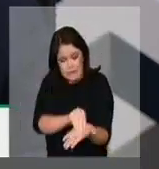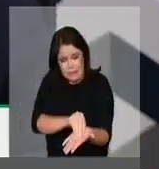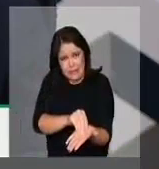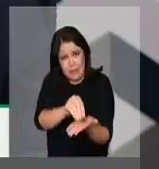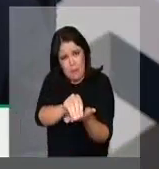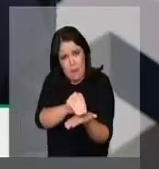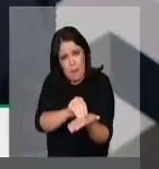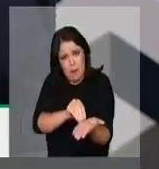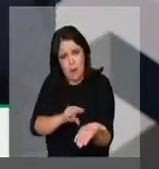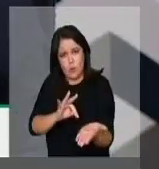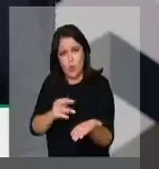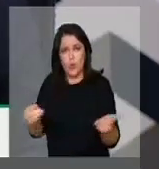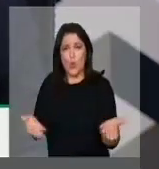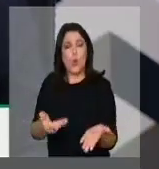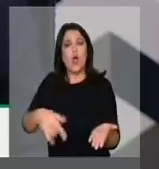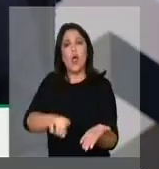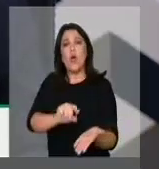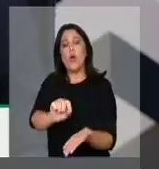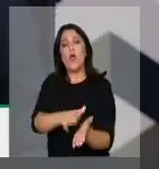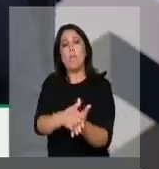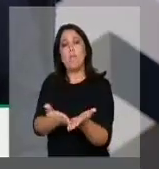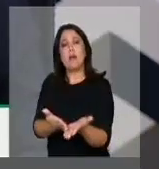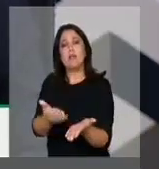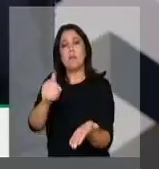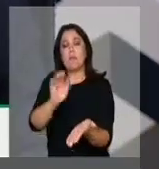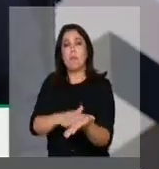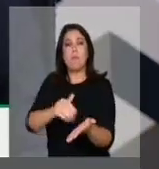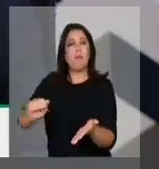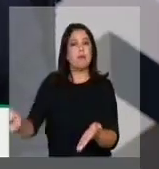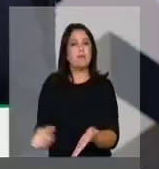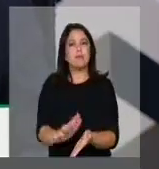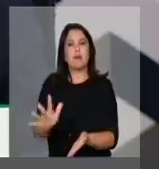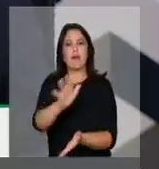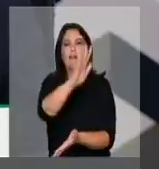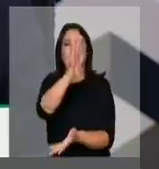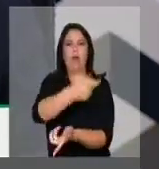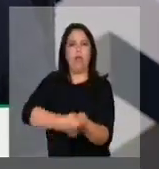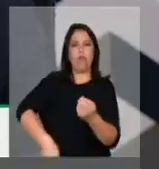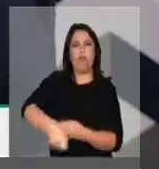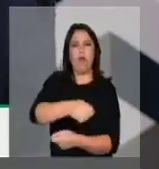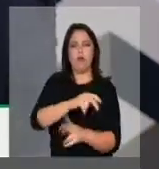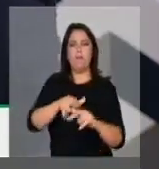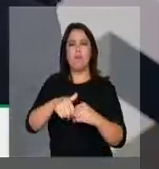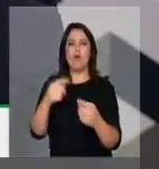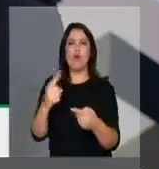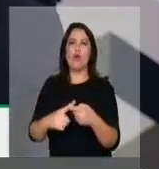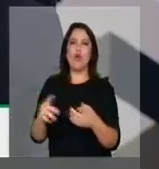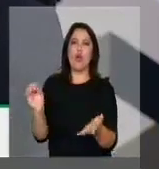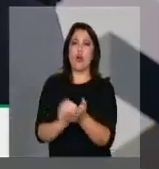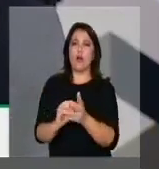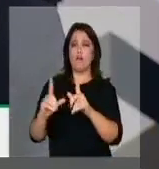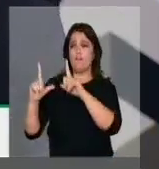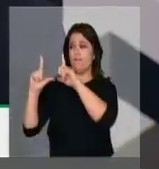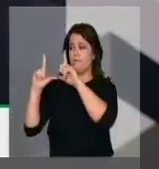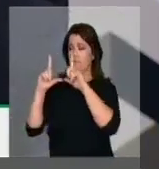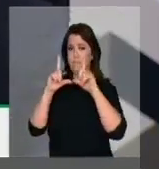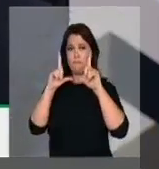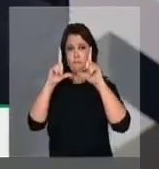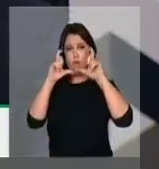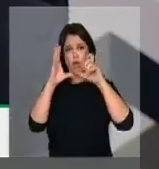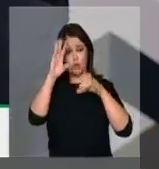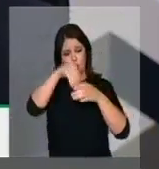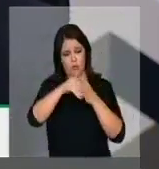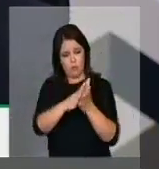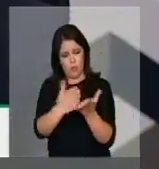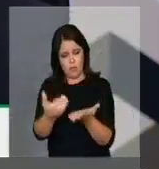de segurança que possui hoje, ele era o passaporte mais caro no mercado negro, porque você coloca qualquer